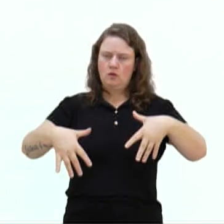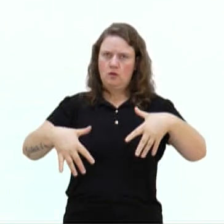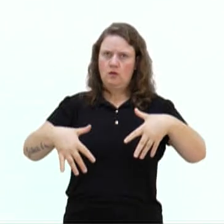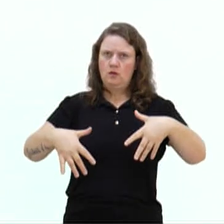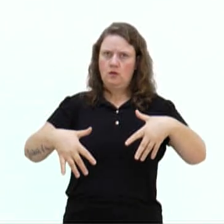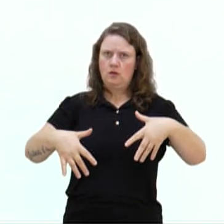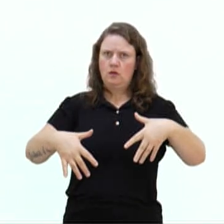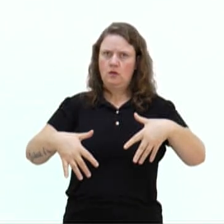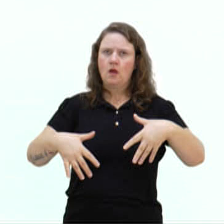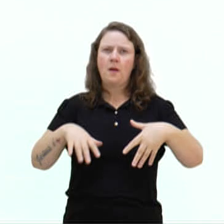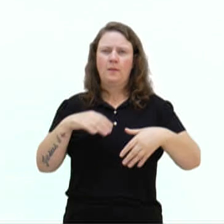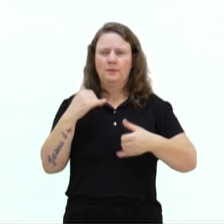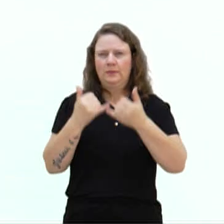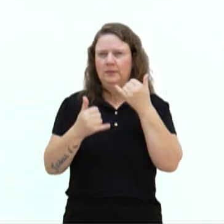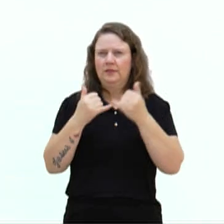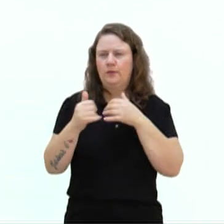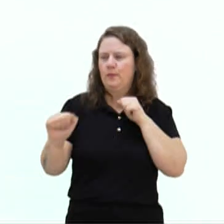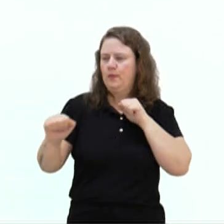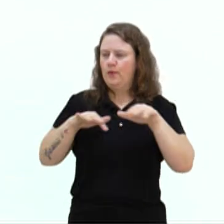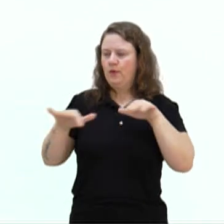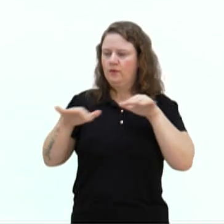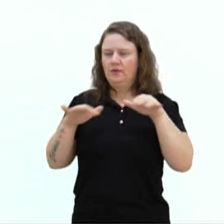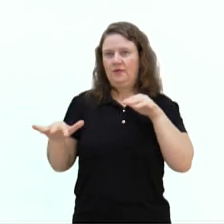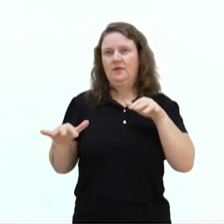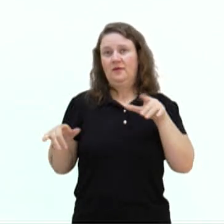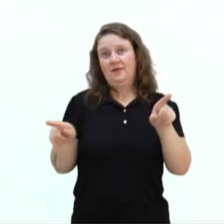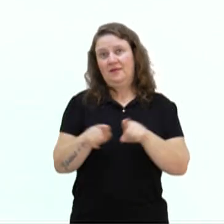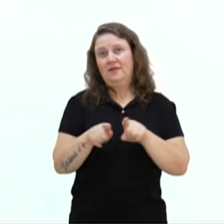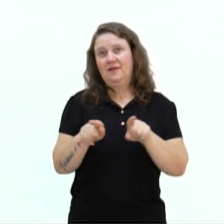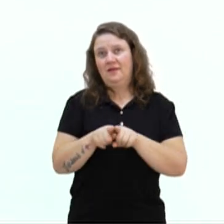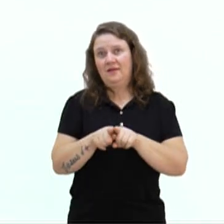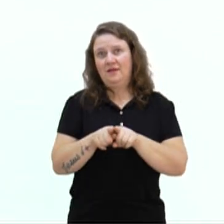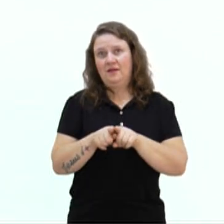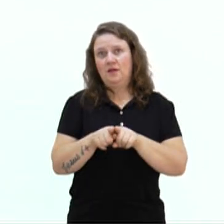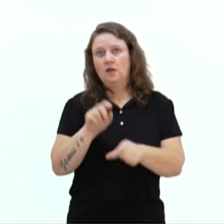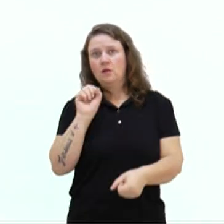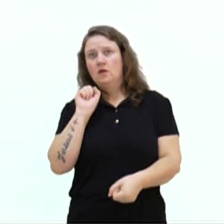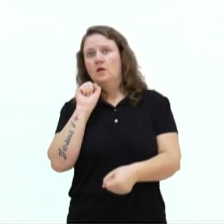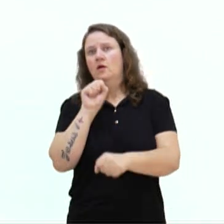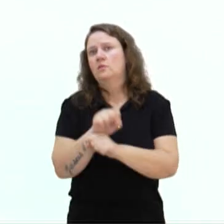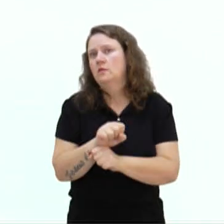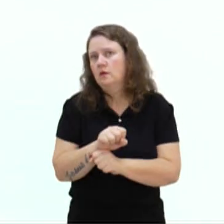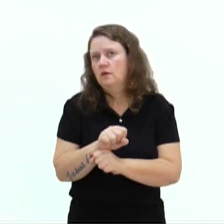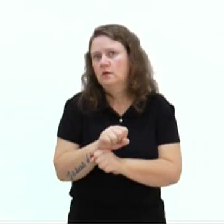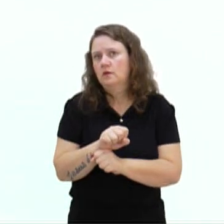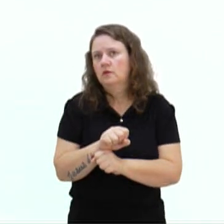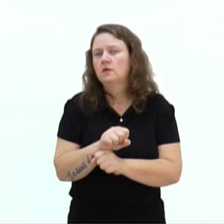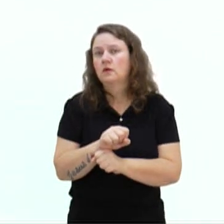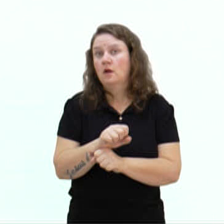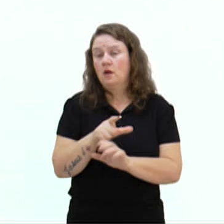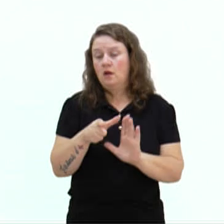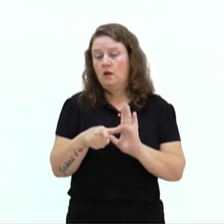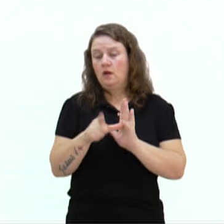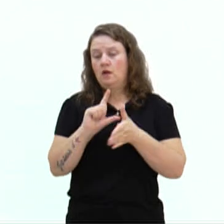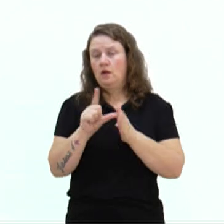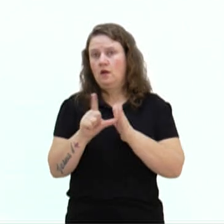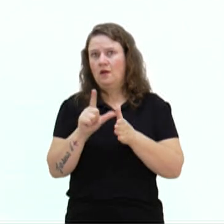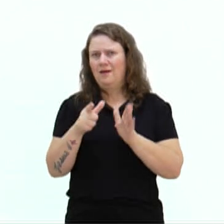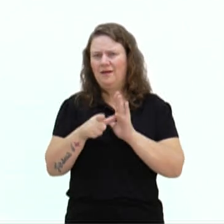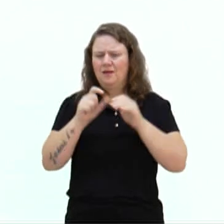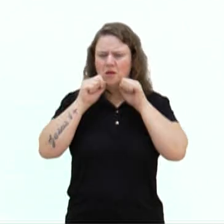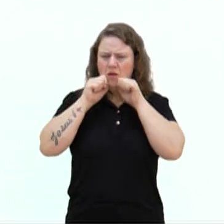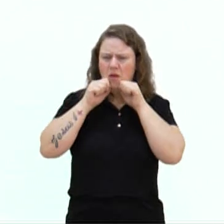de movimento, né? E o estacionamento dá a ideia de uma coisa fixa. Então, antes de você espalhar os